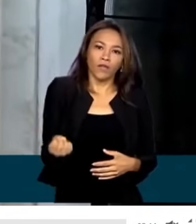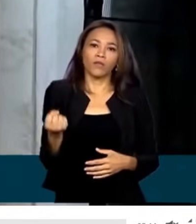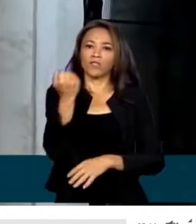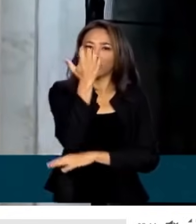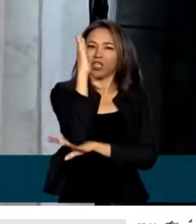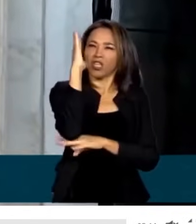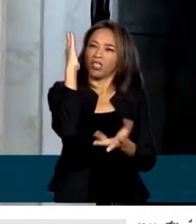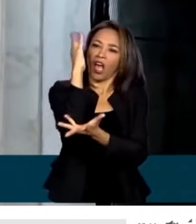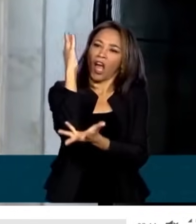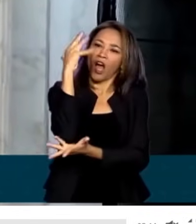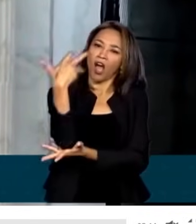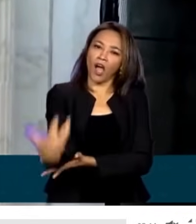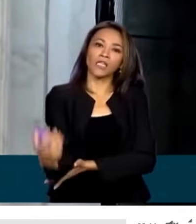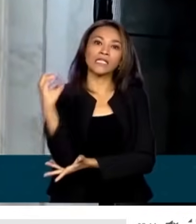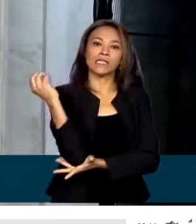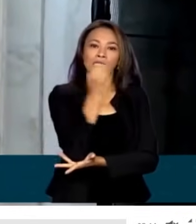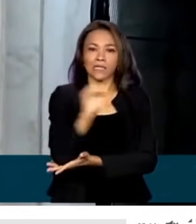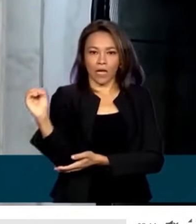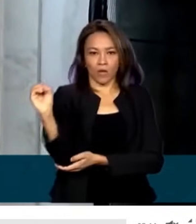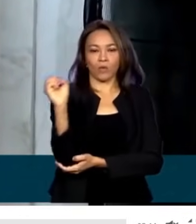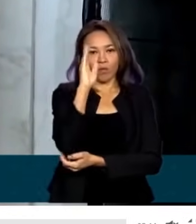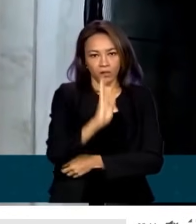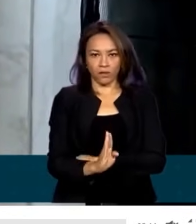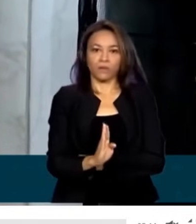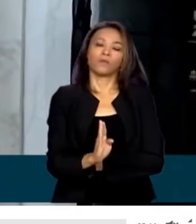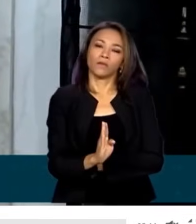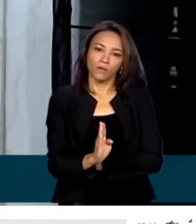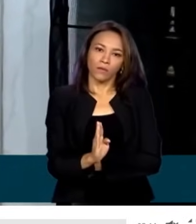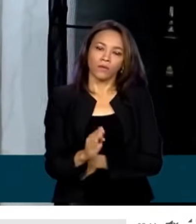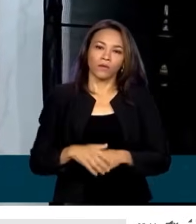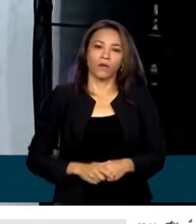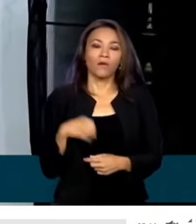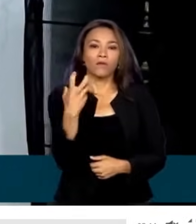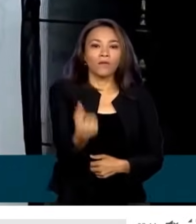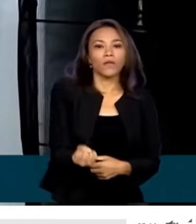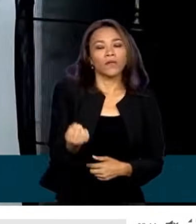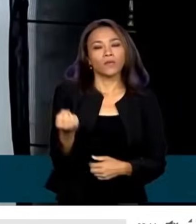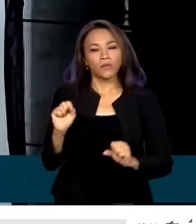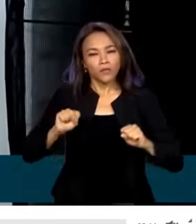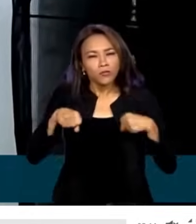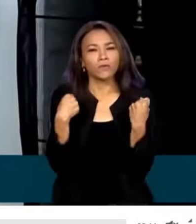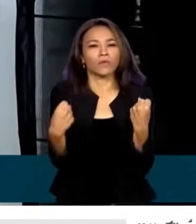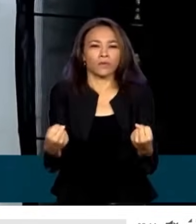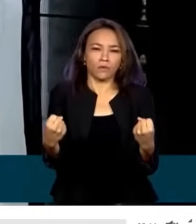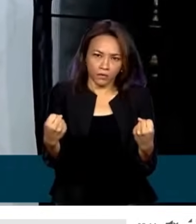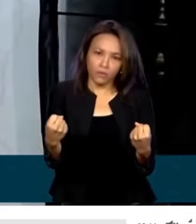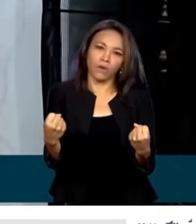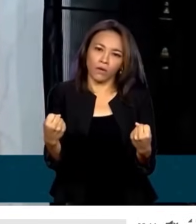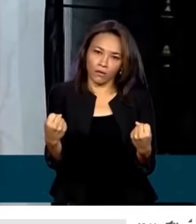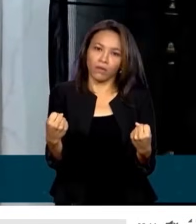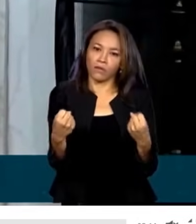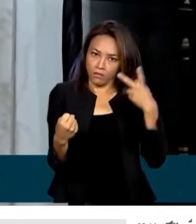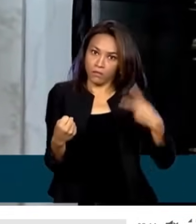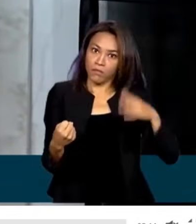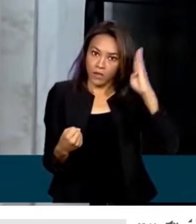entre Lula e baiden os presidentes e Brasil e Estados Unidos ensaiam discurso Unificado